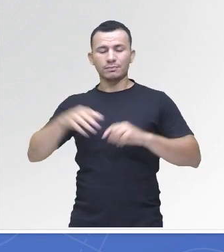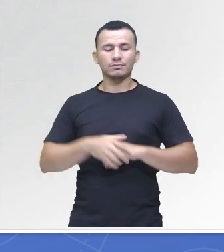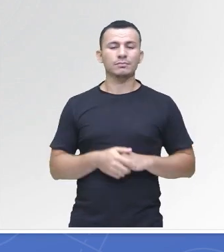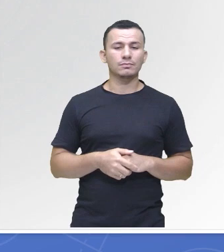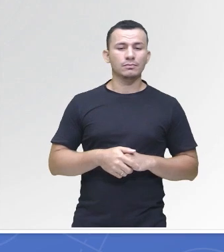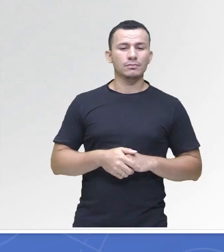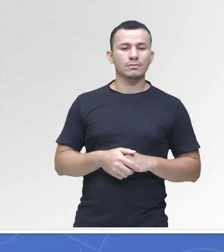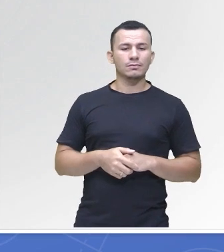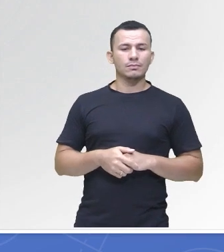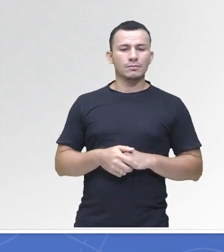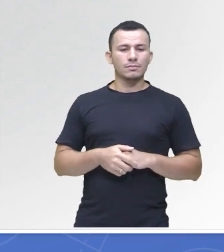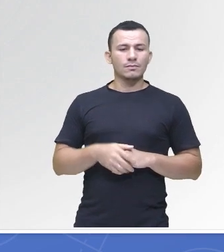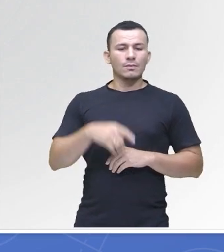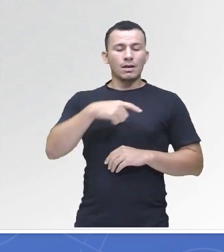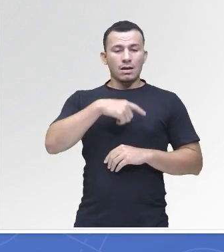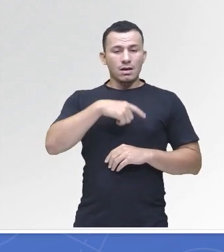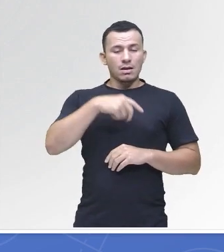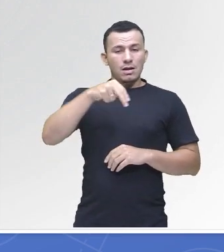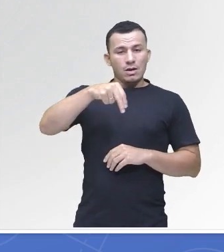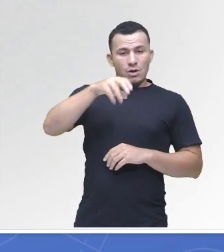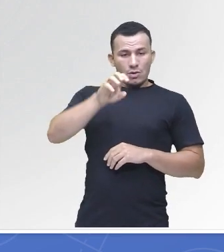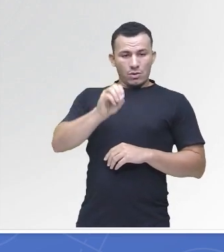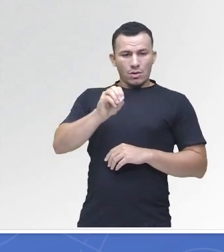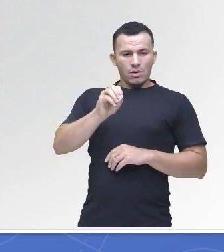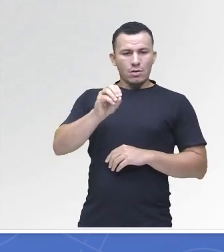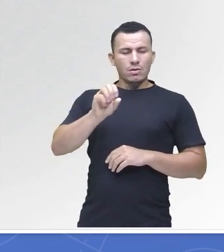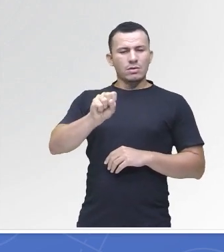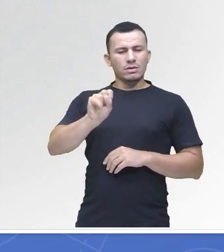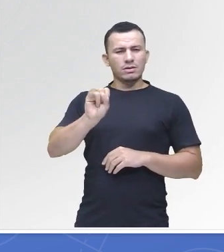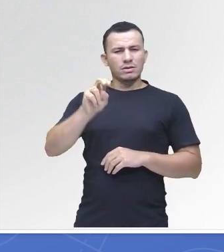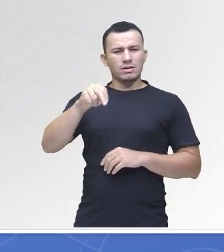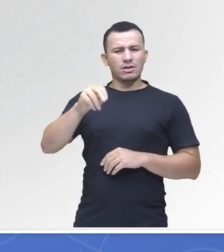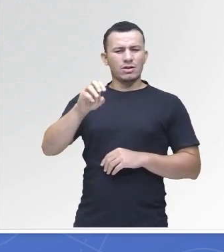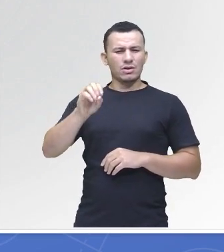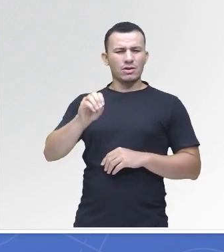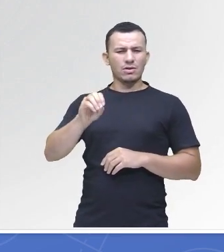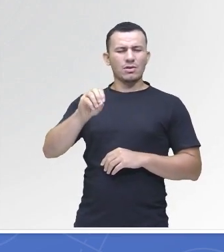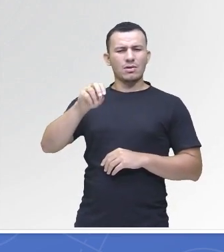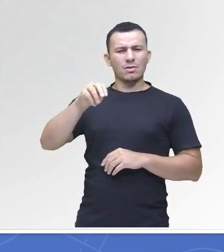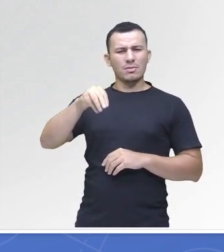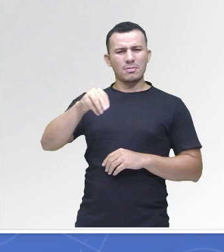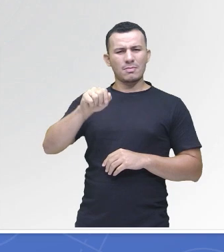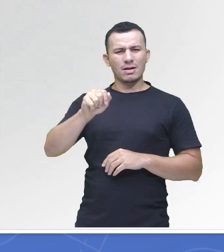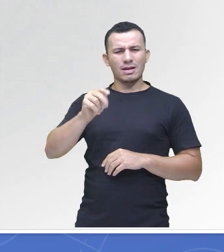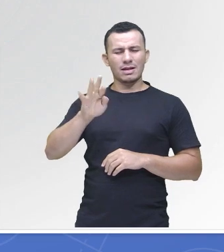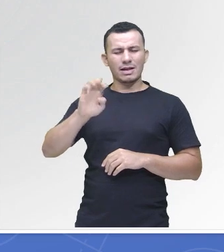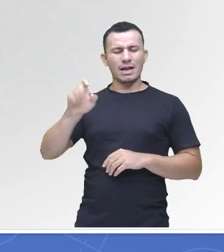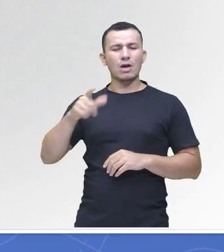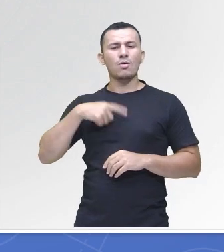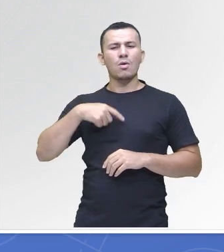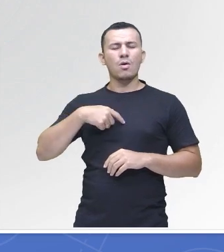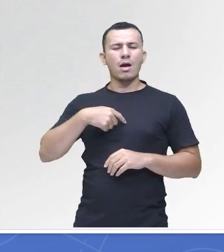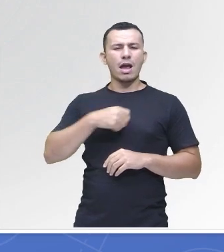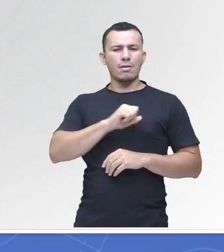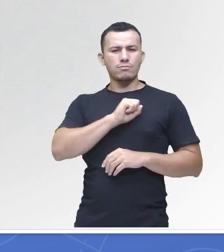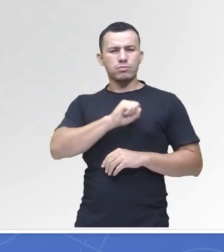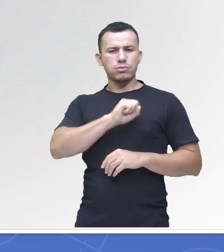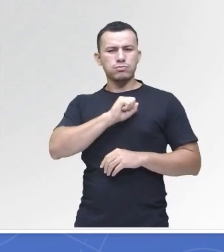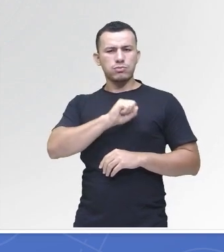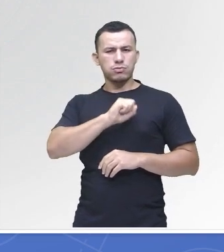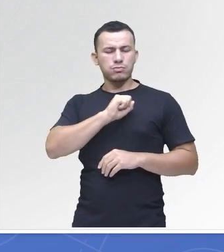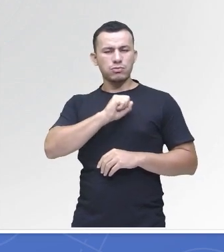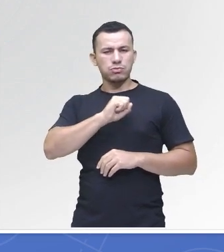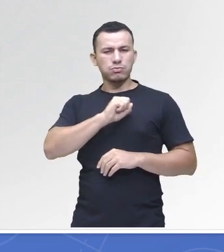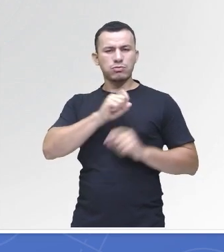nó sinoatrial, que ele funciona como um marca-passo, ele vai marcar ali a nossa frequência cardíaca. E